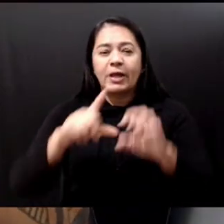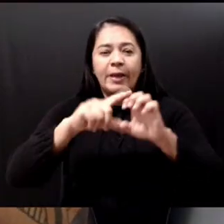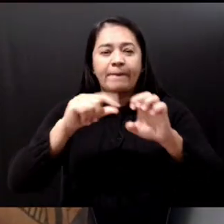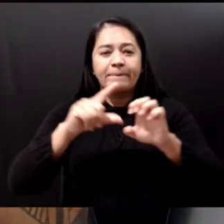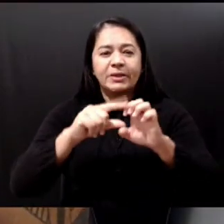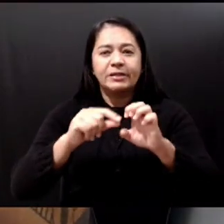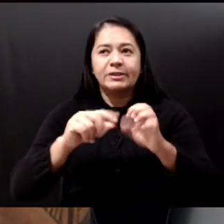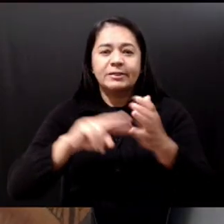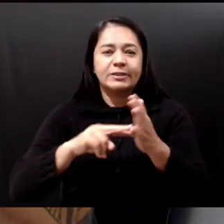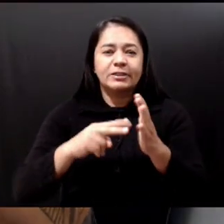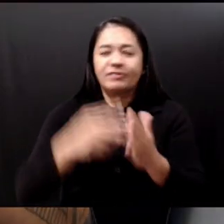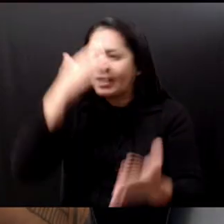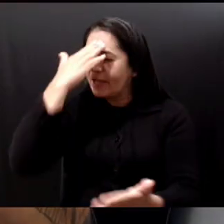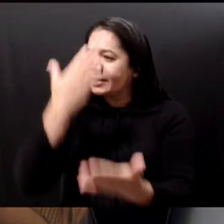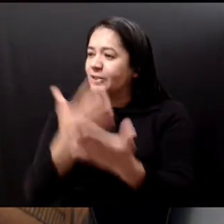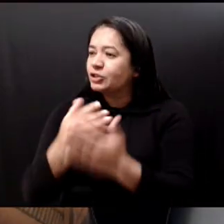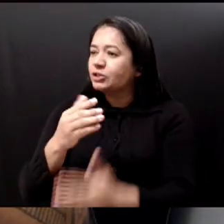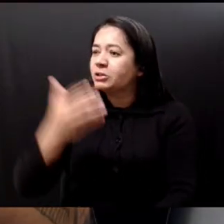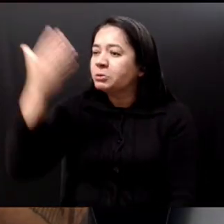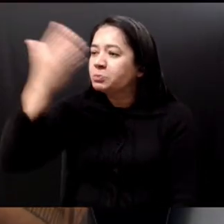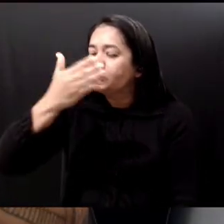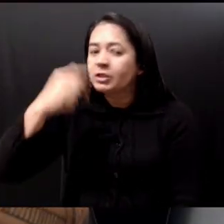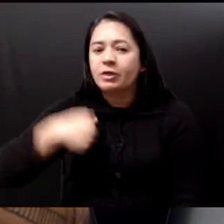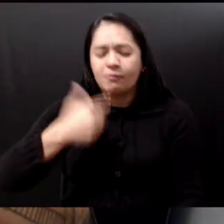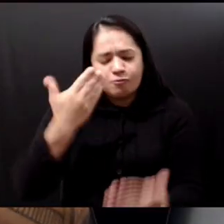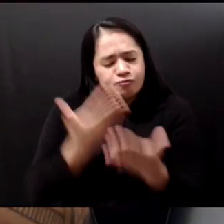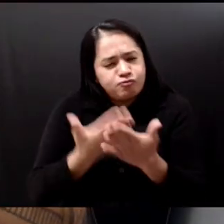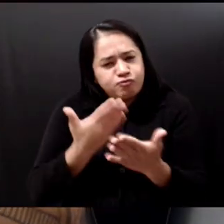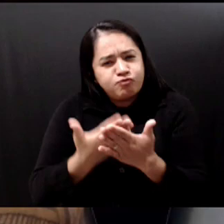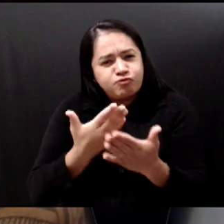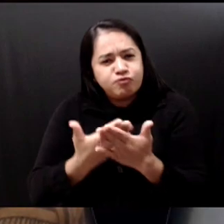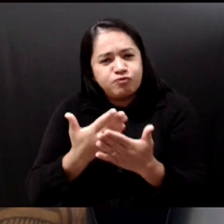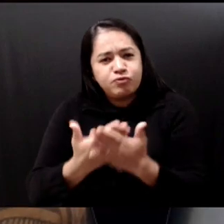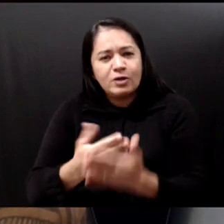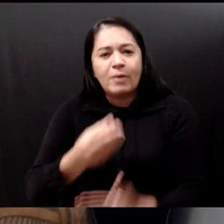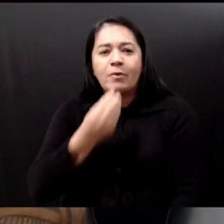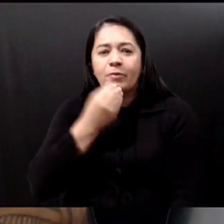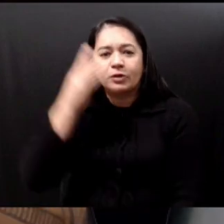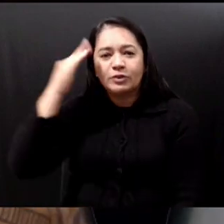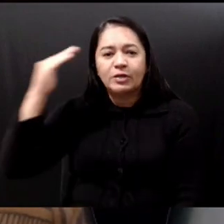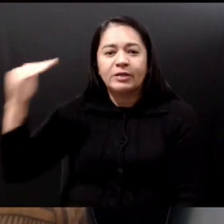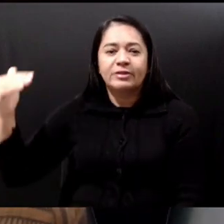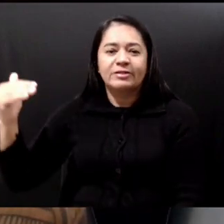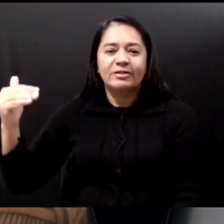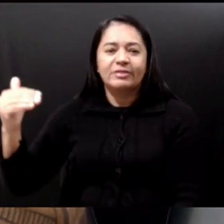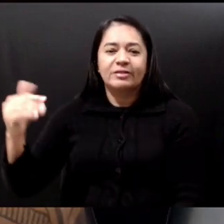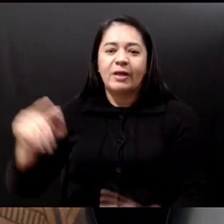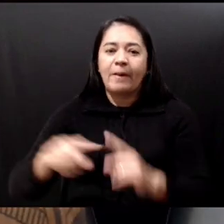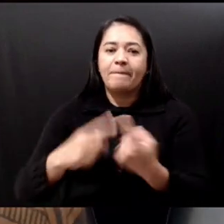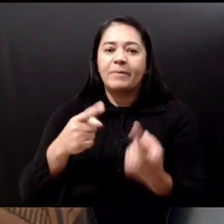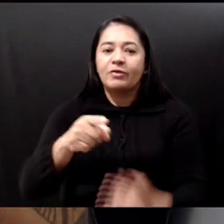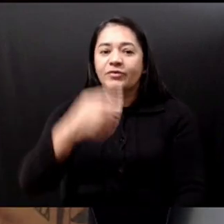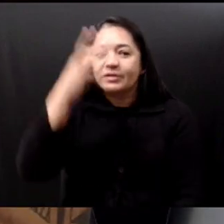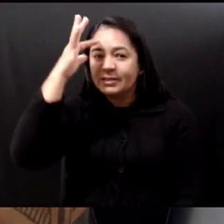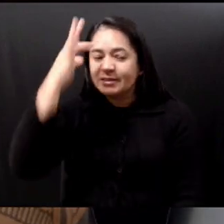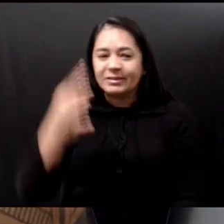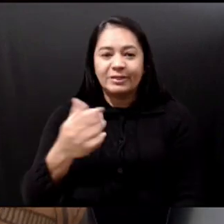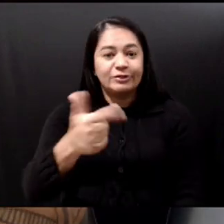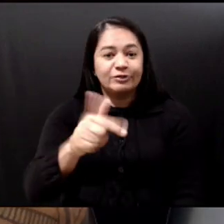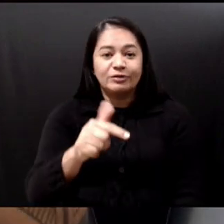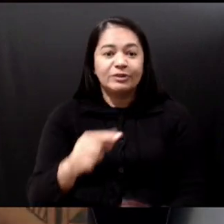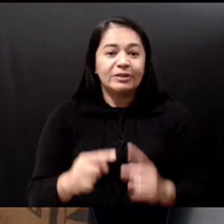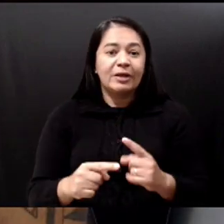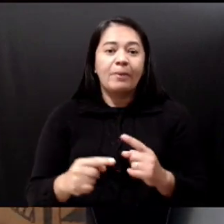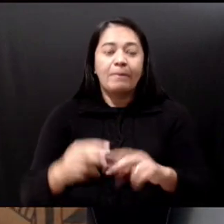estudar o máximo para que as minhas chances de sucesso sejam maiores. Mas você não tem certeza disso e nunca vai Uhum. ter. E é por isso que você captura